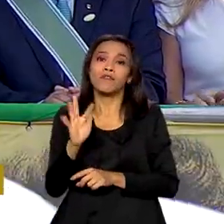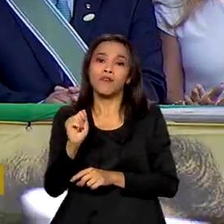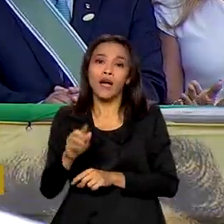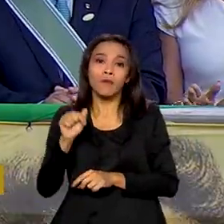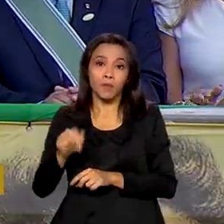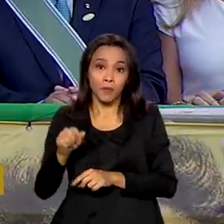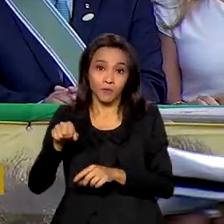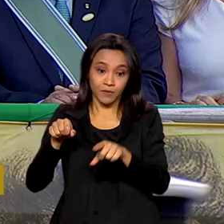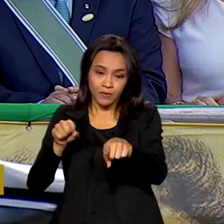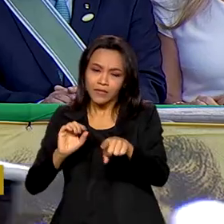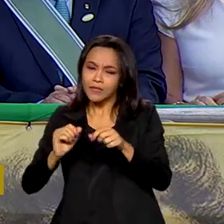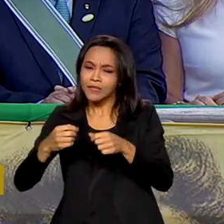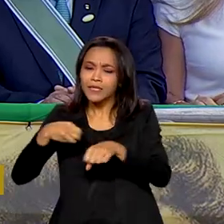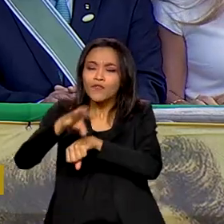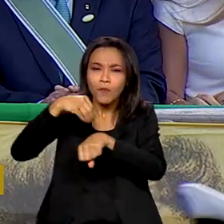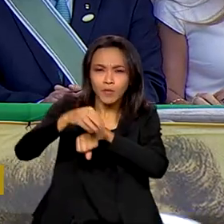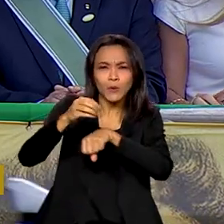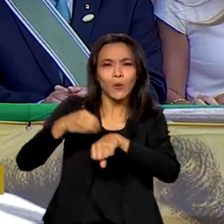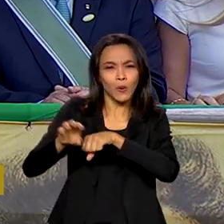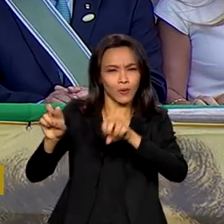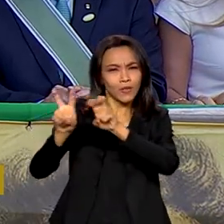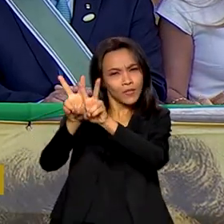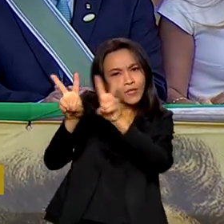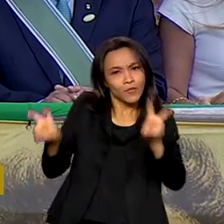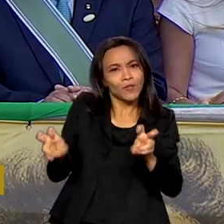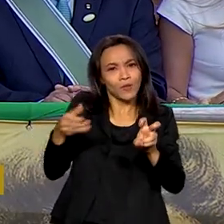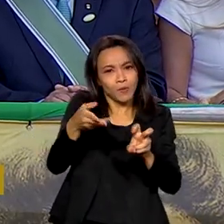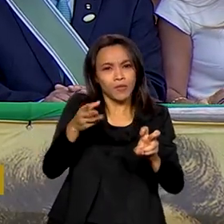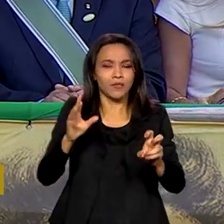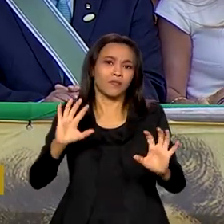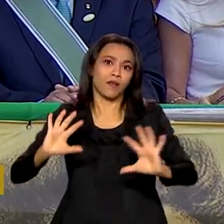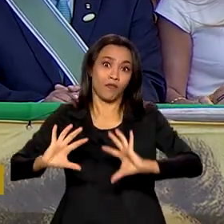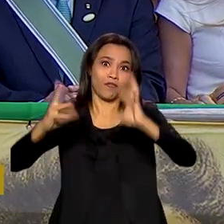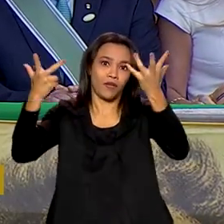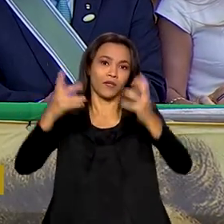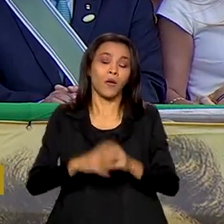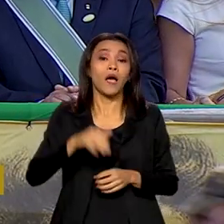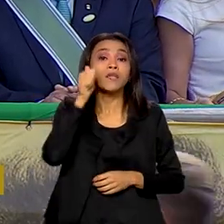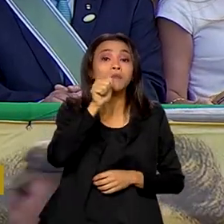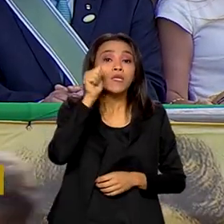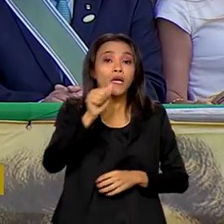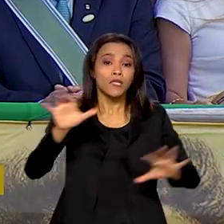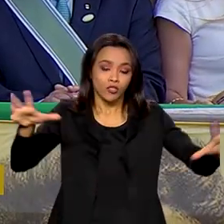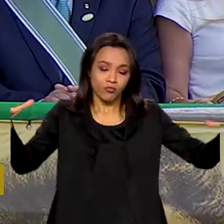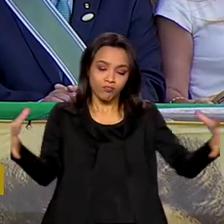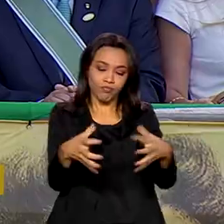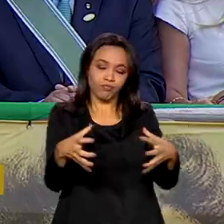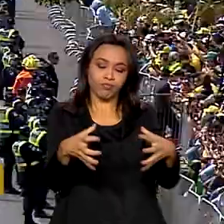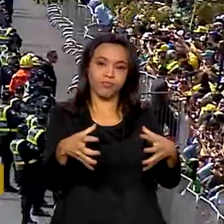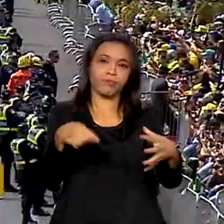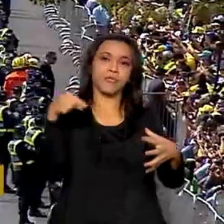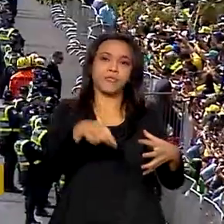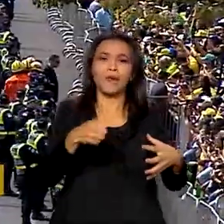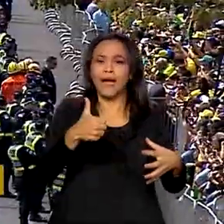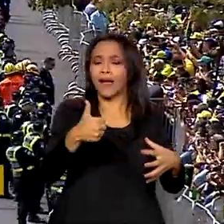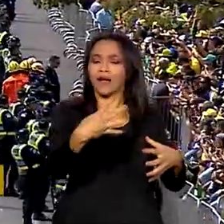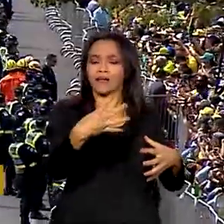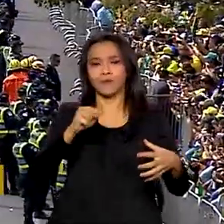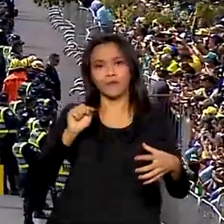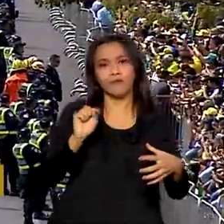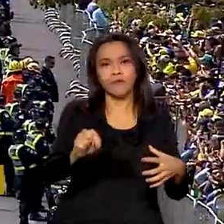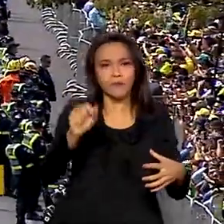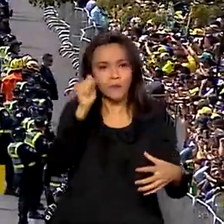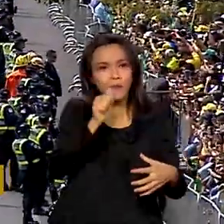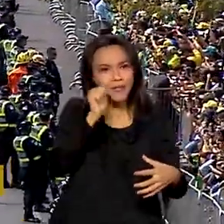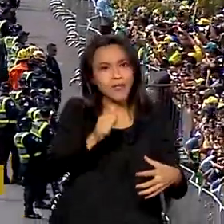www.fab.mil.br, todas as informações sobre esse evento. As mulheres que na Força Aérea Brasileira somam mais de 14 mil mulheres, de um